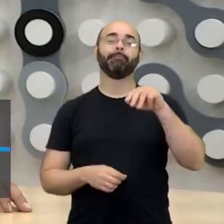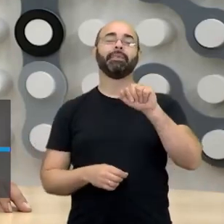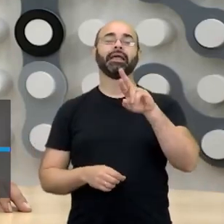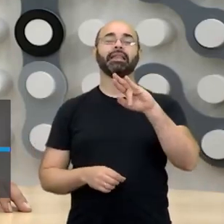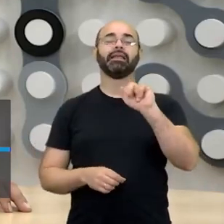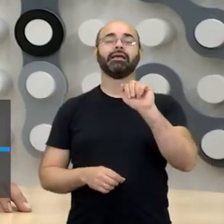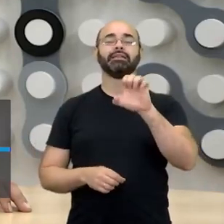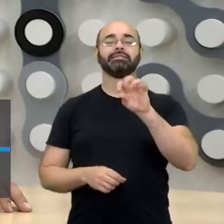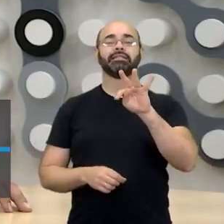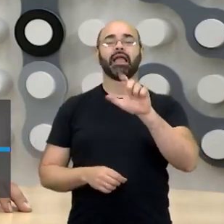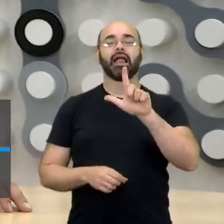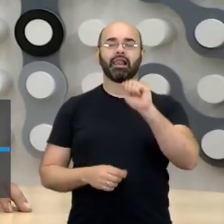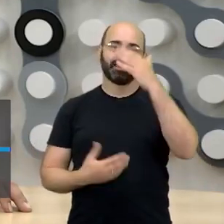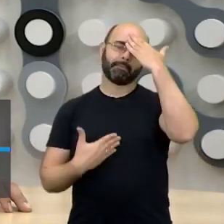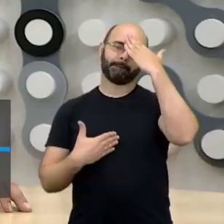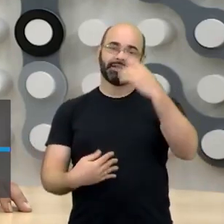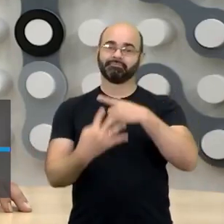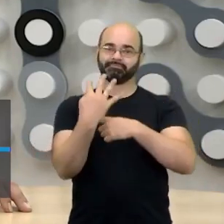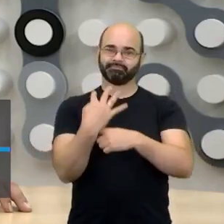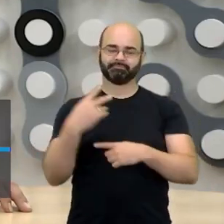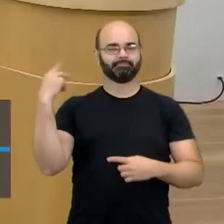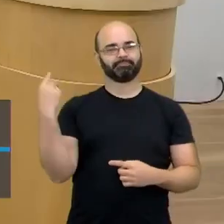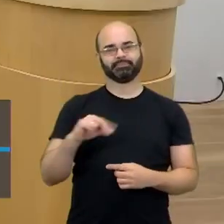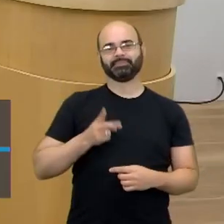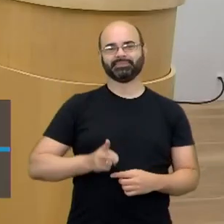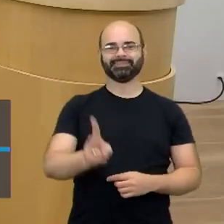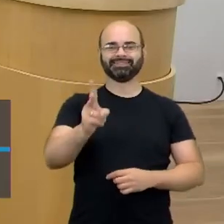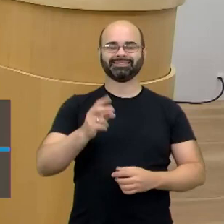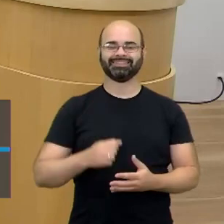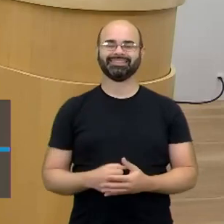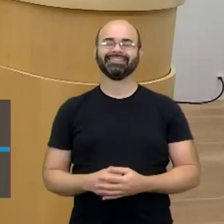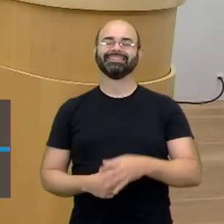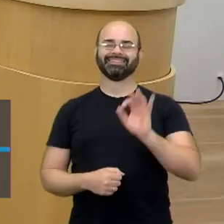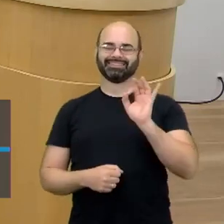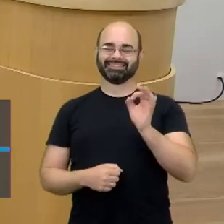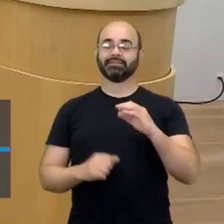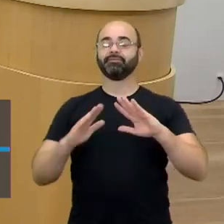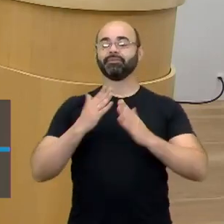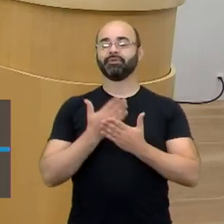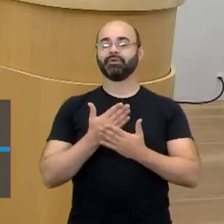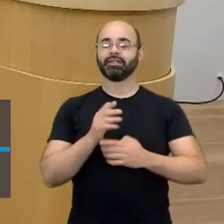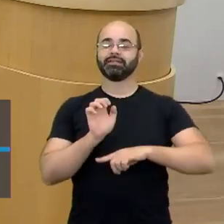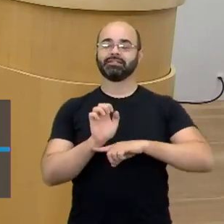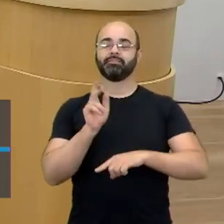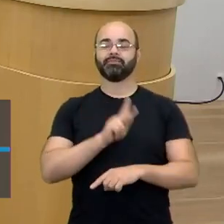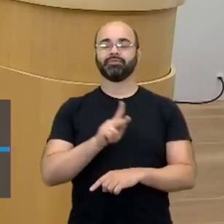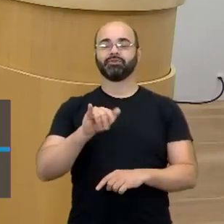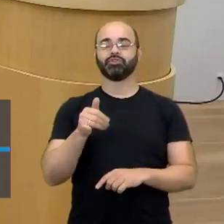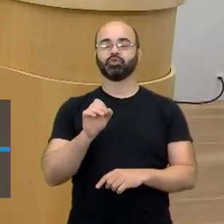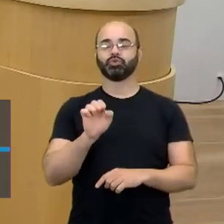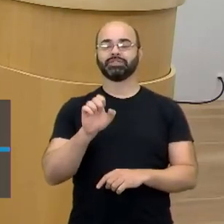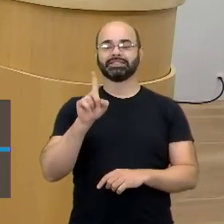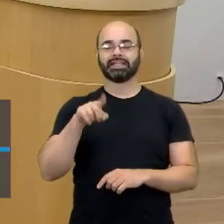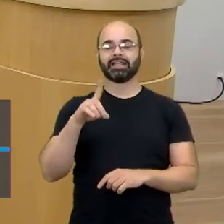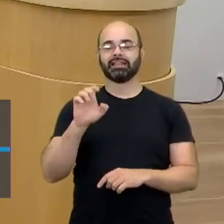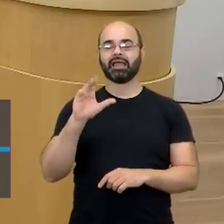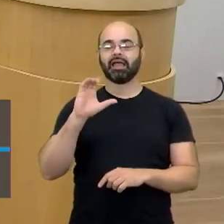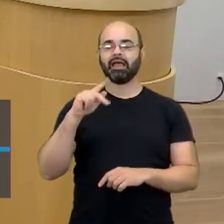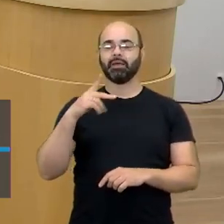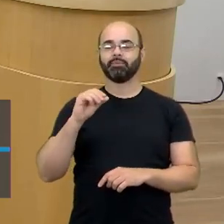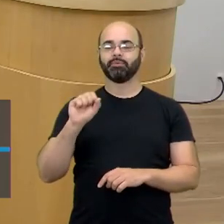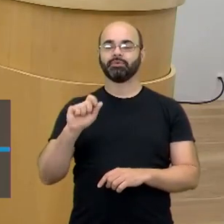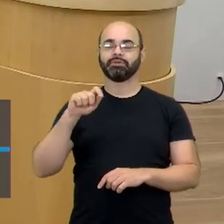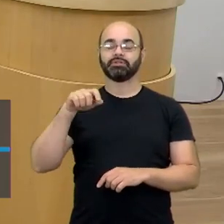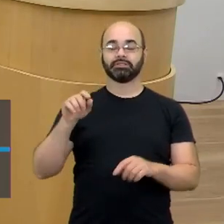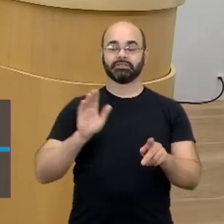muito bom dia a todos que nos acompanham. Vamos tocar o barco, né, Tony? É isso aí. Olha só, também a Escola Estadual Professor José de Campos, de